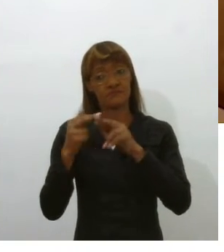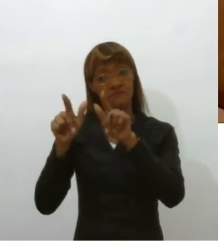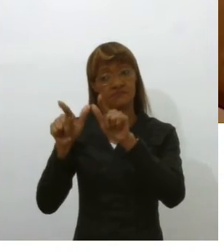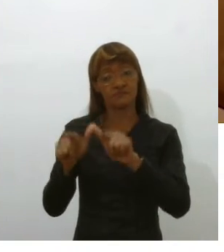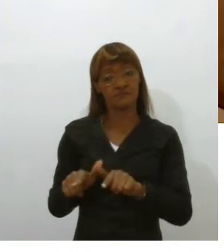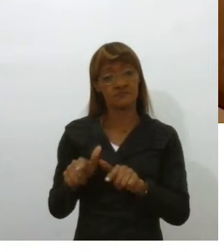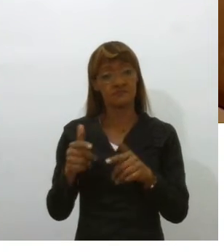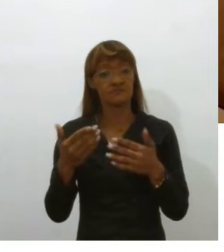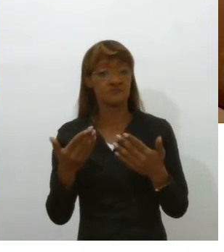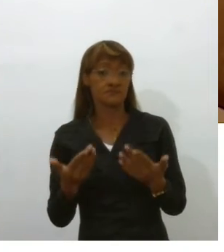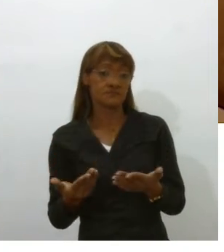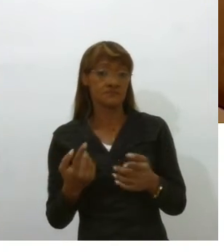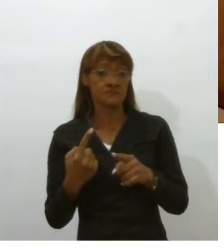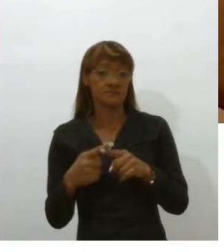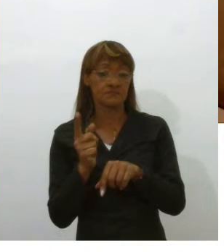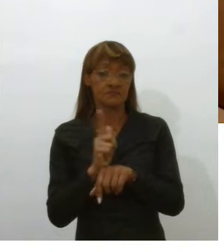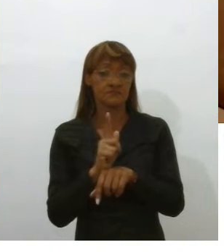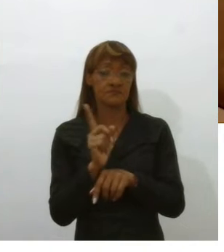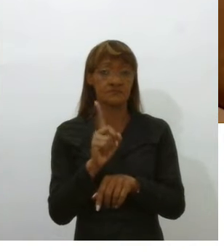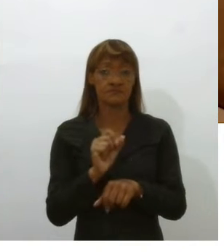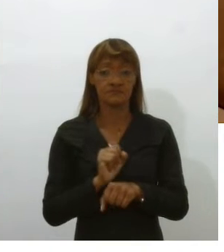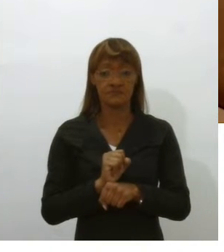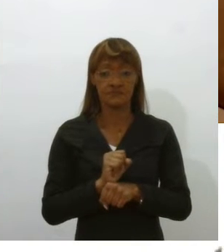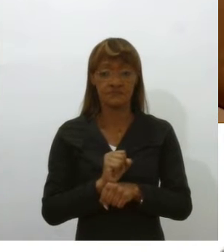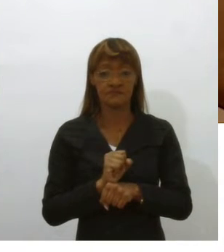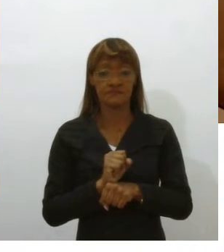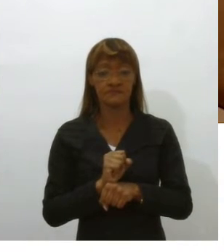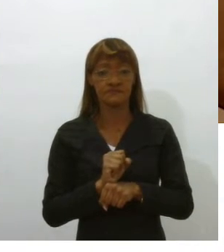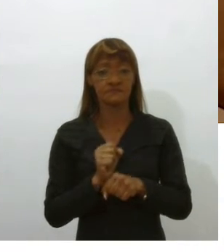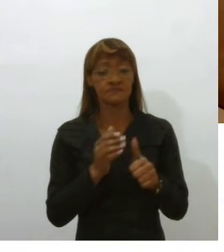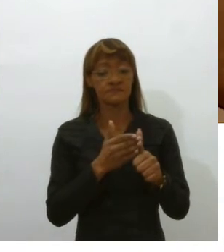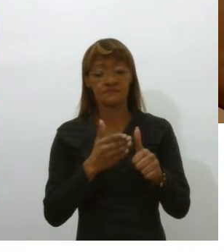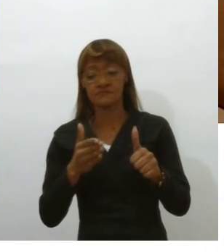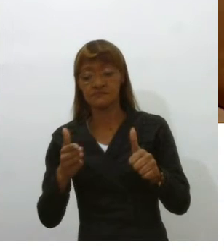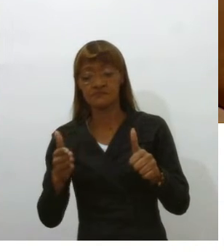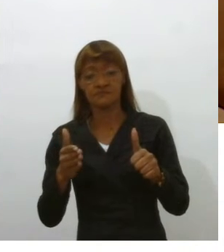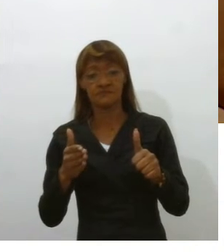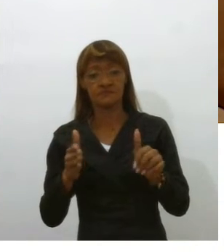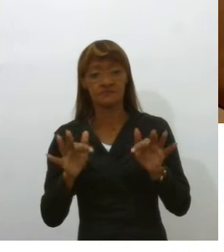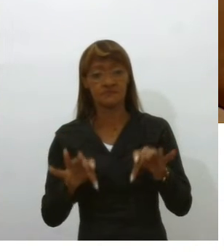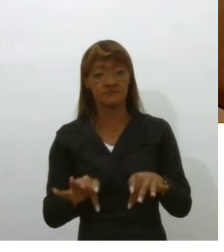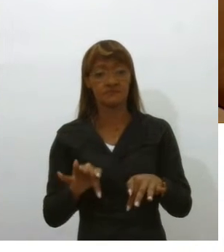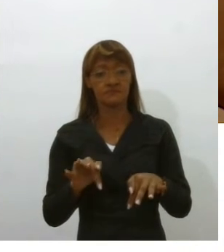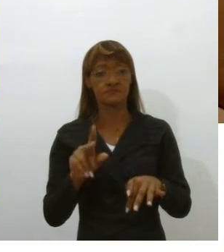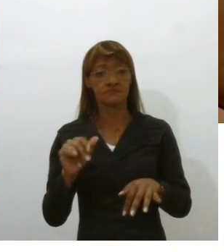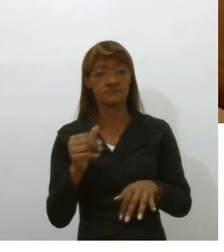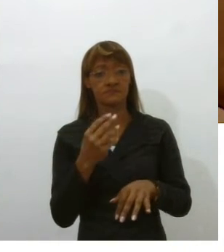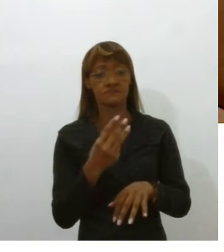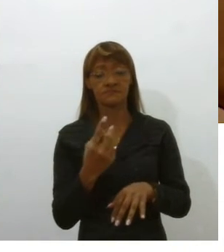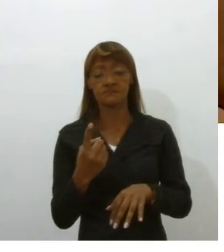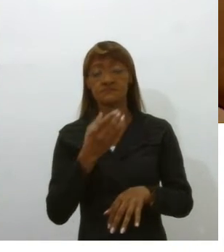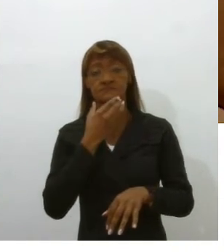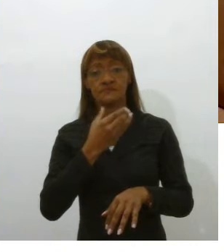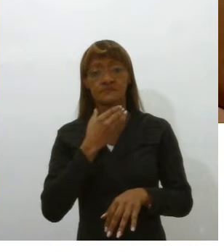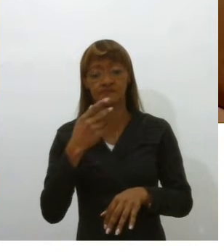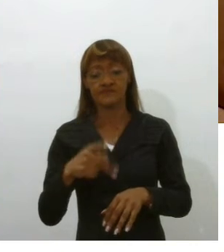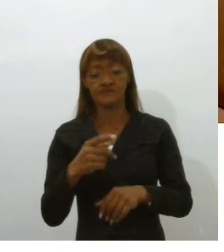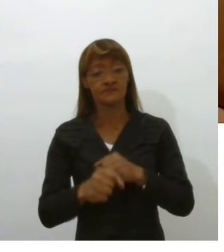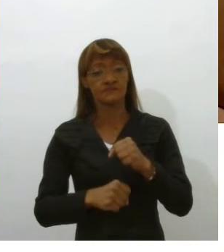vai estar mais na cadeira. O seu mandato encerra-se no dia 31 de dezembro desse ano. Então,